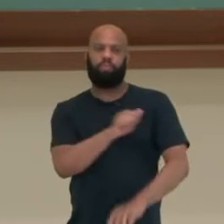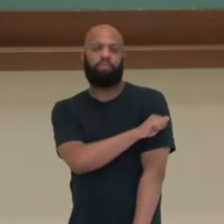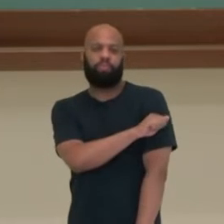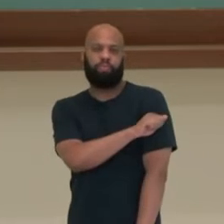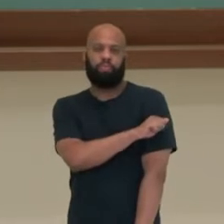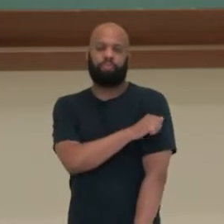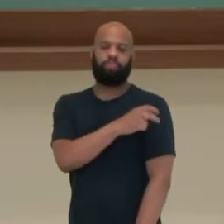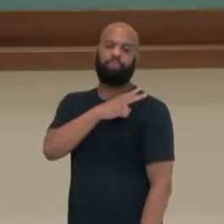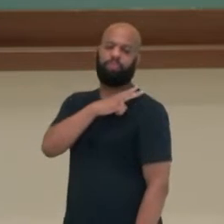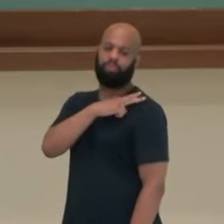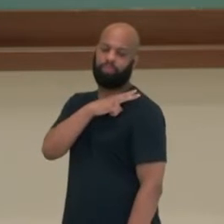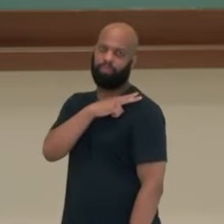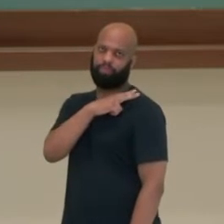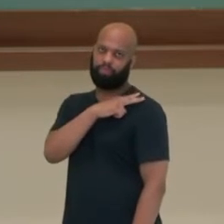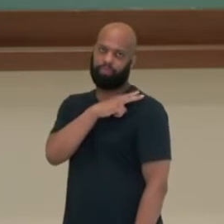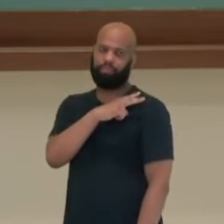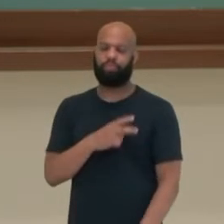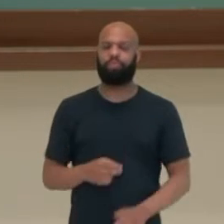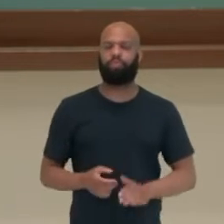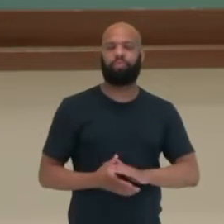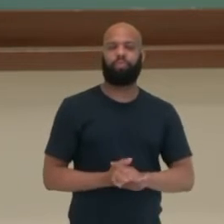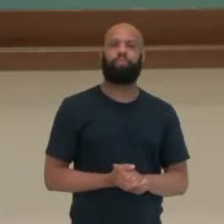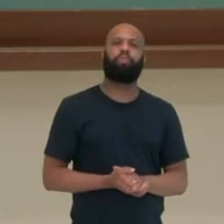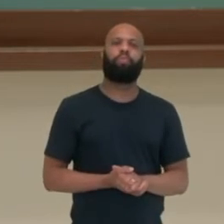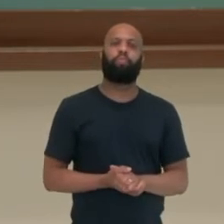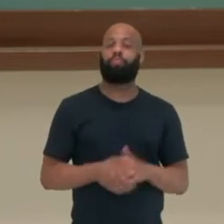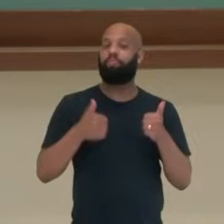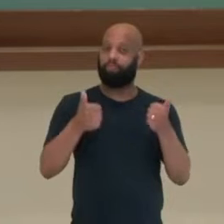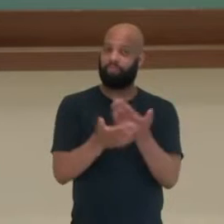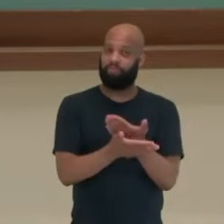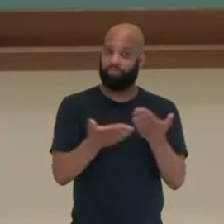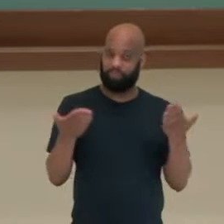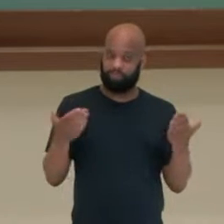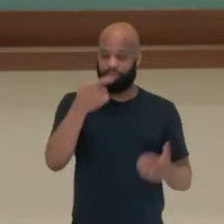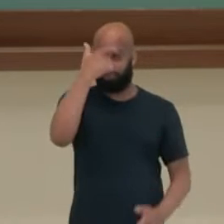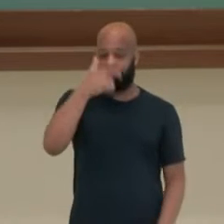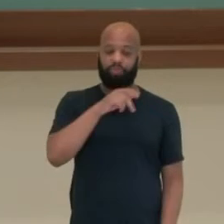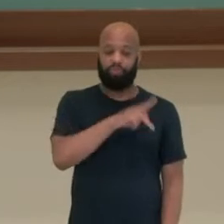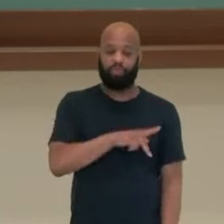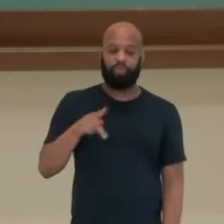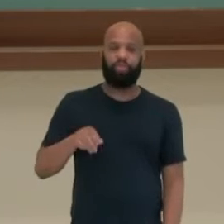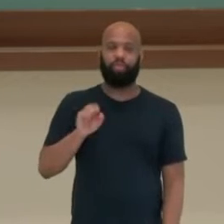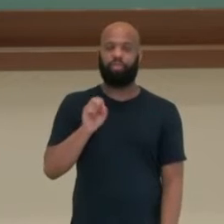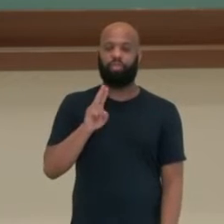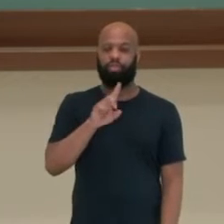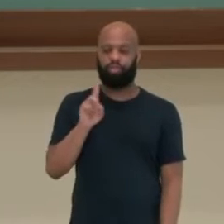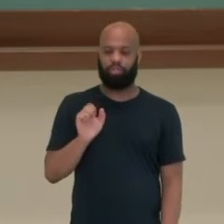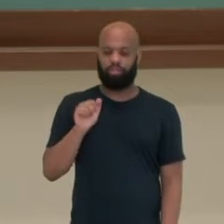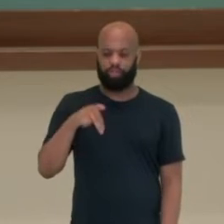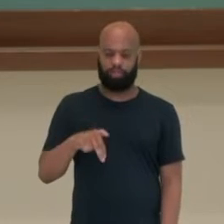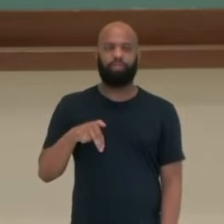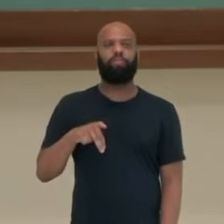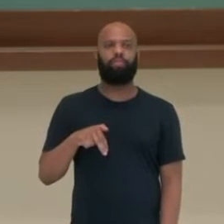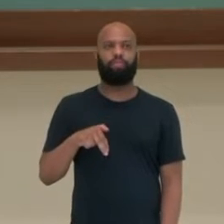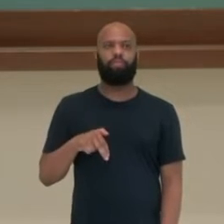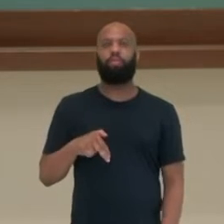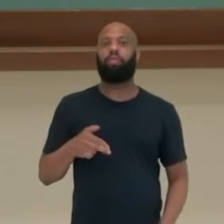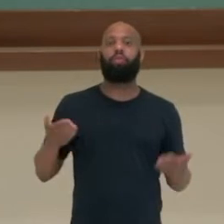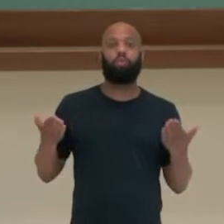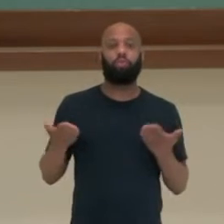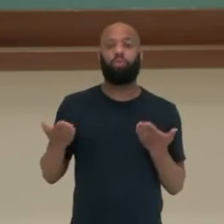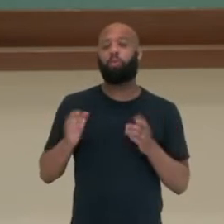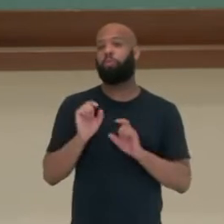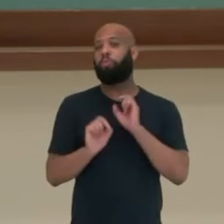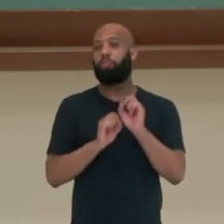estudantes da segunda série do ensino médio. Tudo bem com vocês? Eu sou a professora Susan dos Anjos e esta